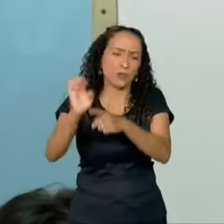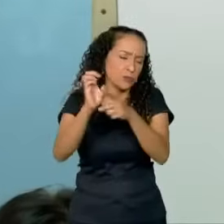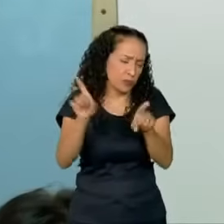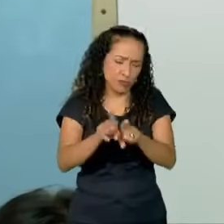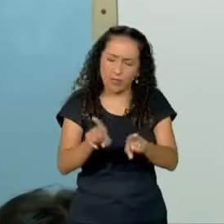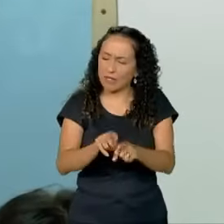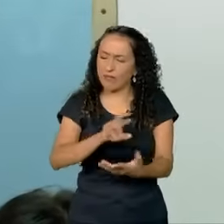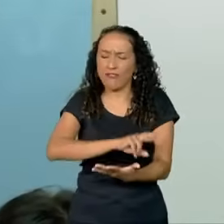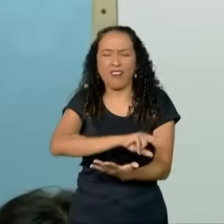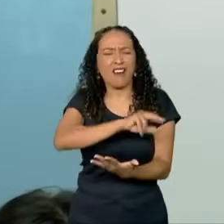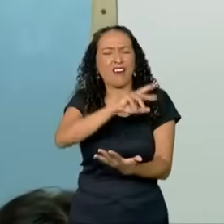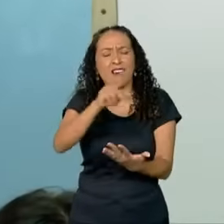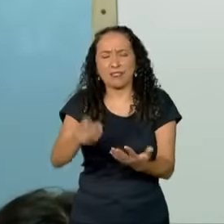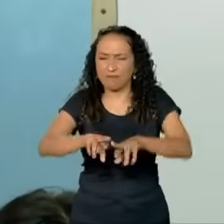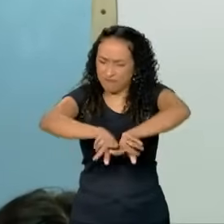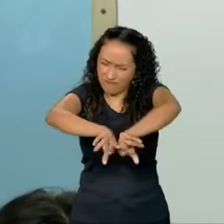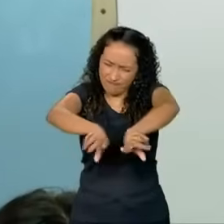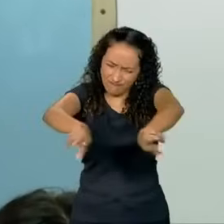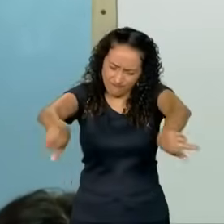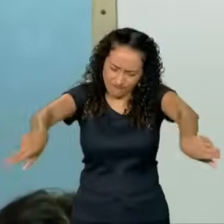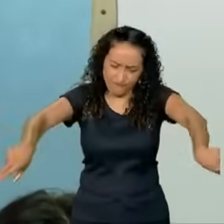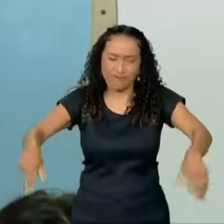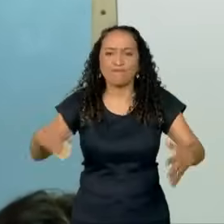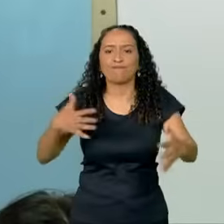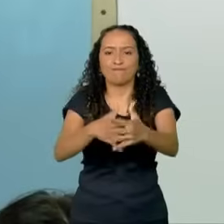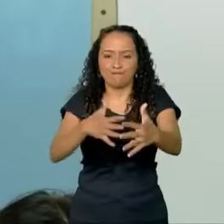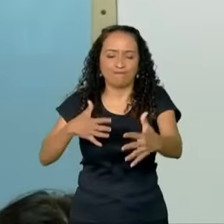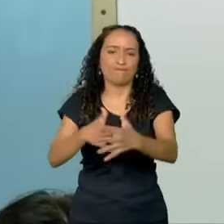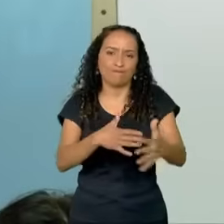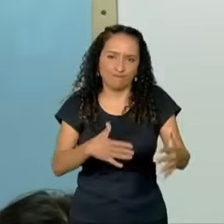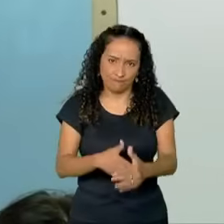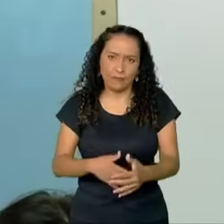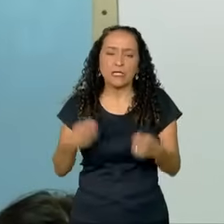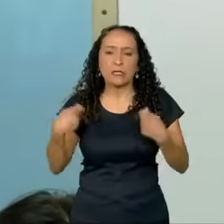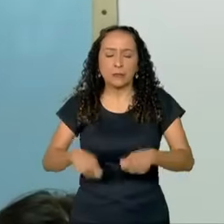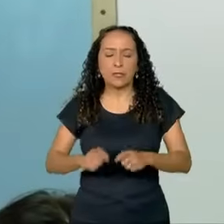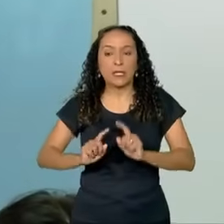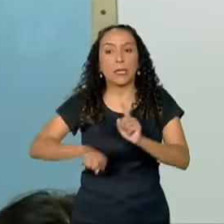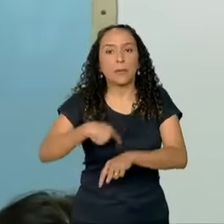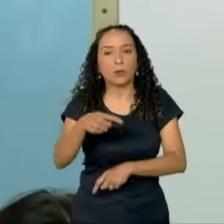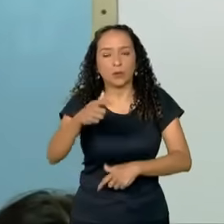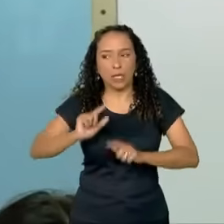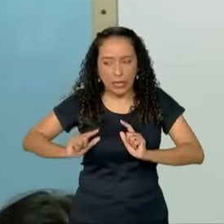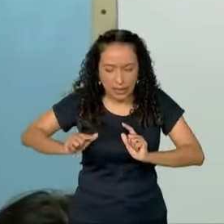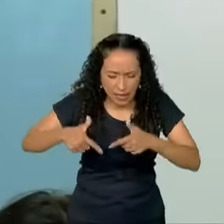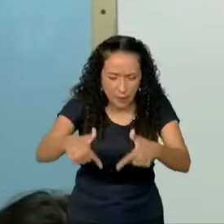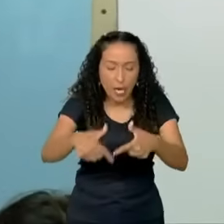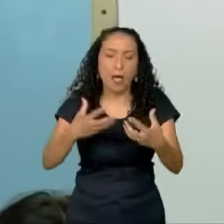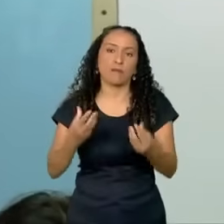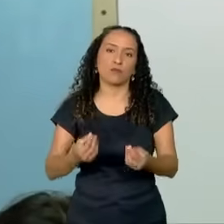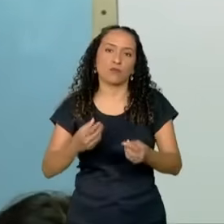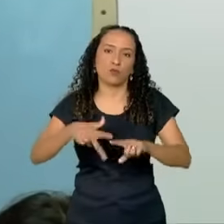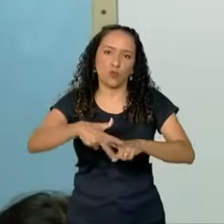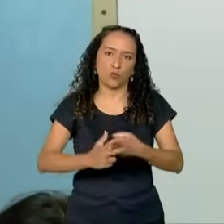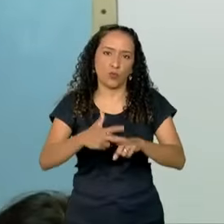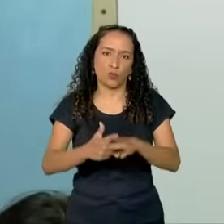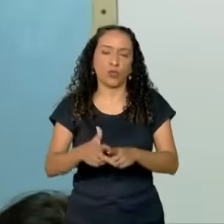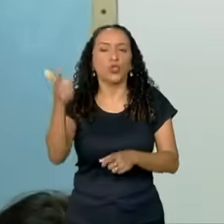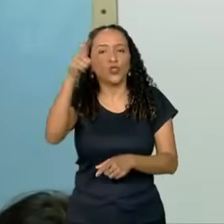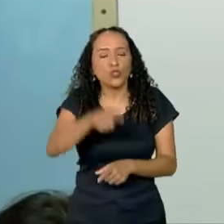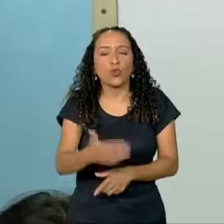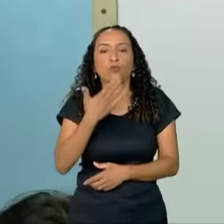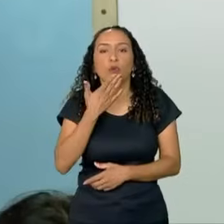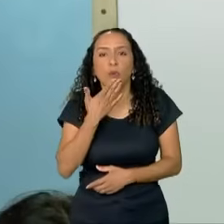centenas, né, com obstruções, e que nós vamos ter que trabalhar muito depois nessa reconstrução. Então, mais uma vez, fazer esse